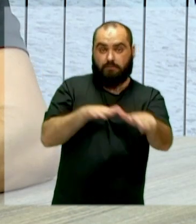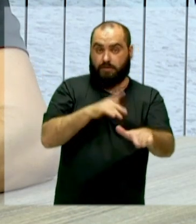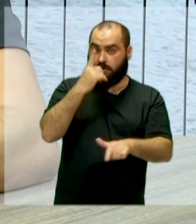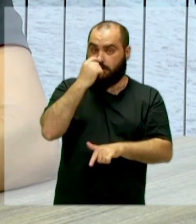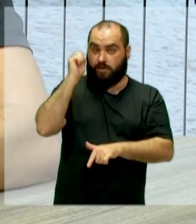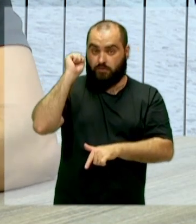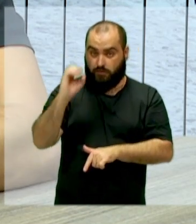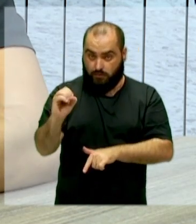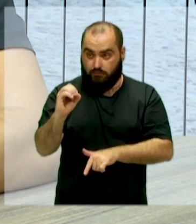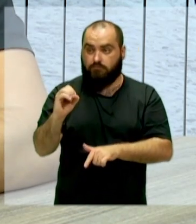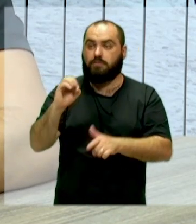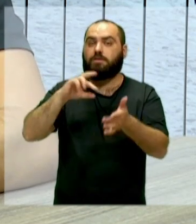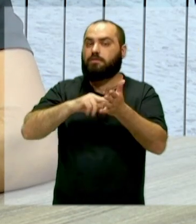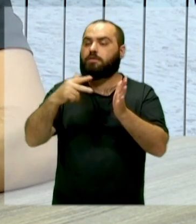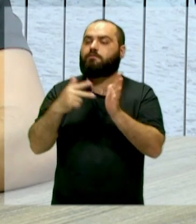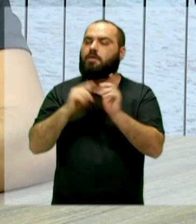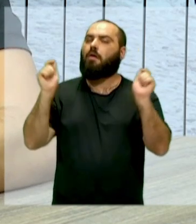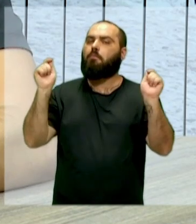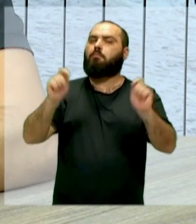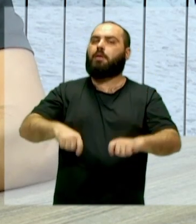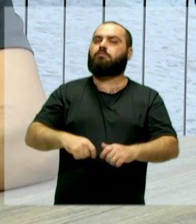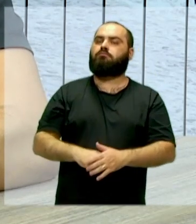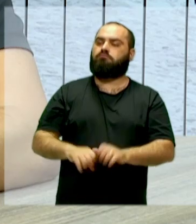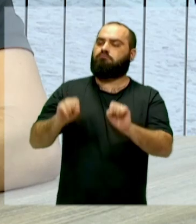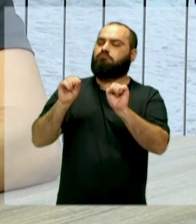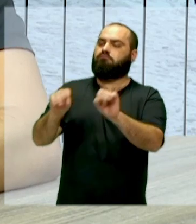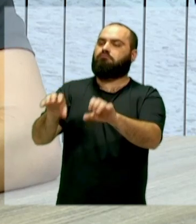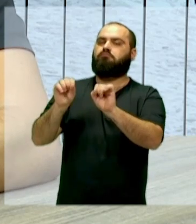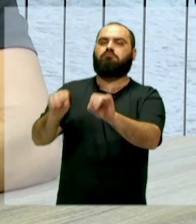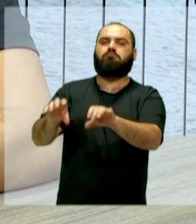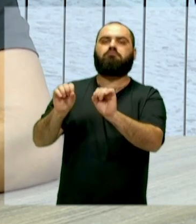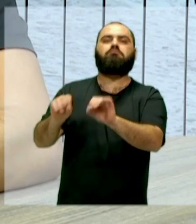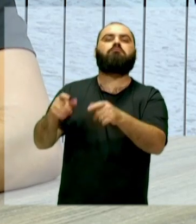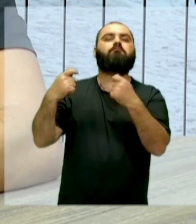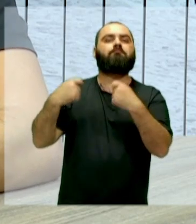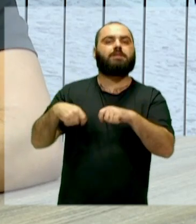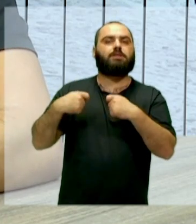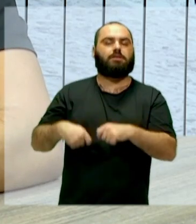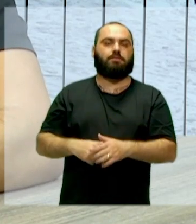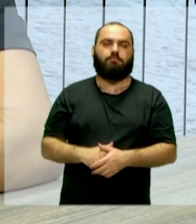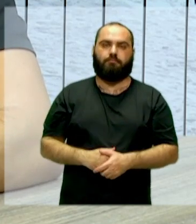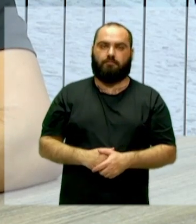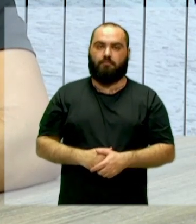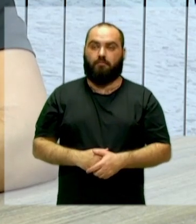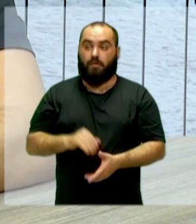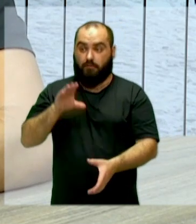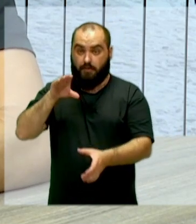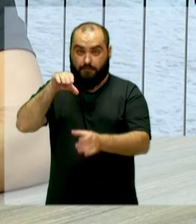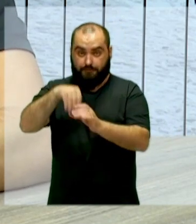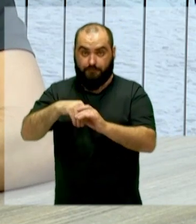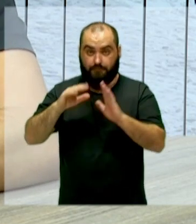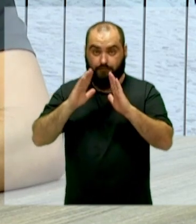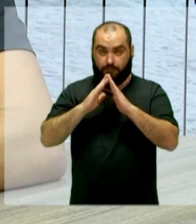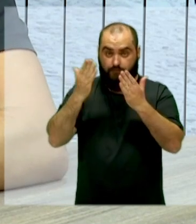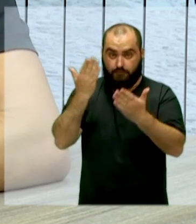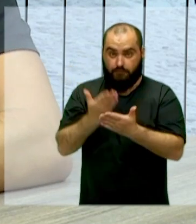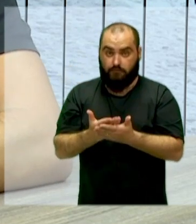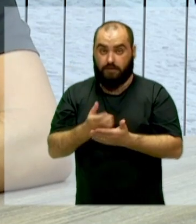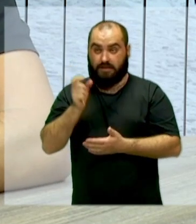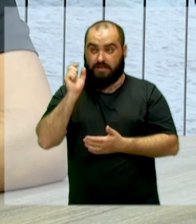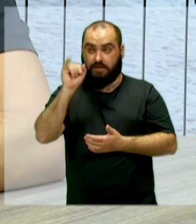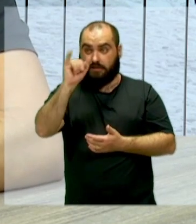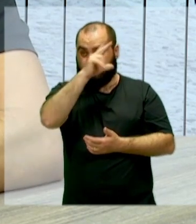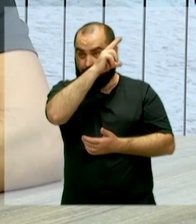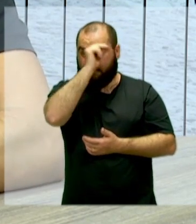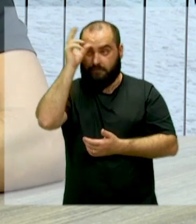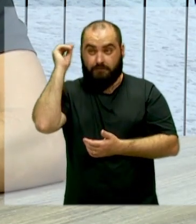possível e se tornar uma campanha de educação ambiental Então se a gente trabalha isso nas escolas né se o poder público entende a